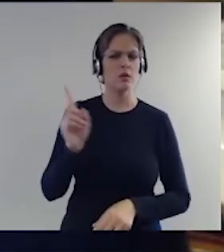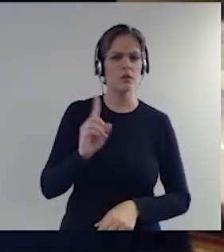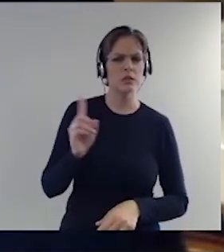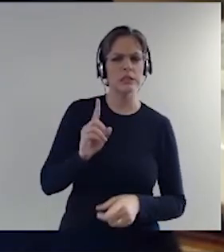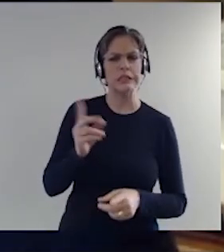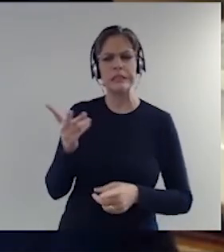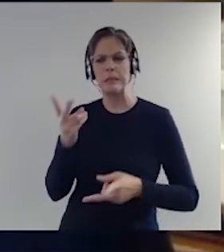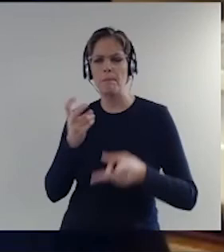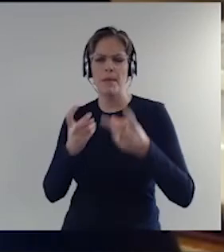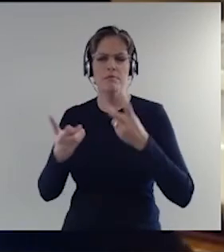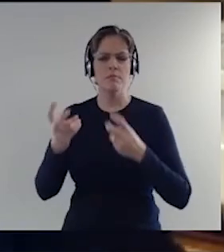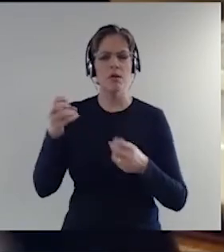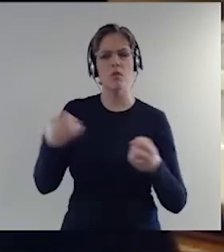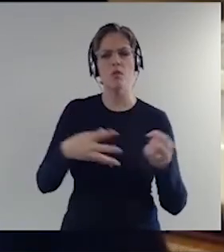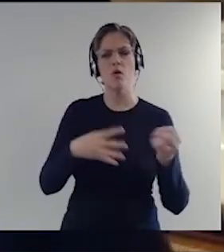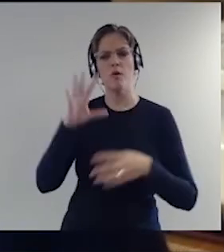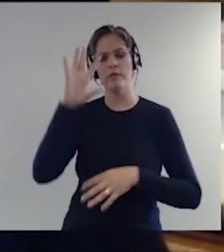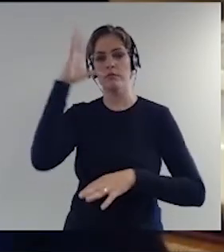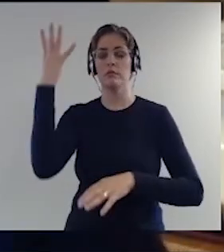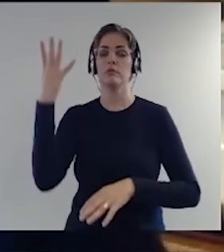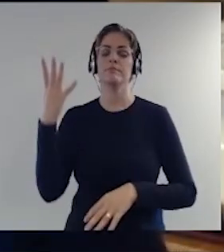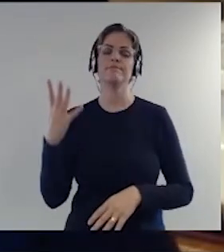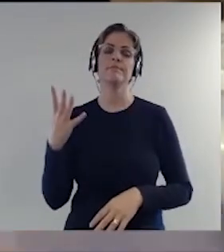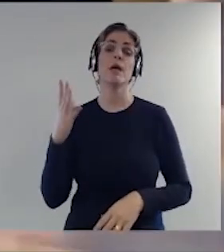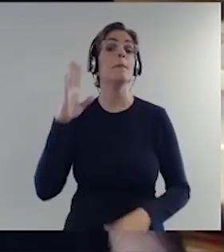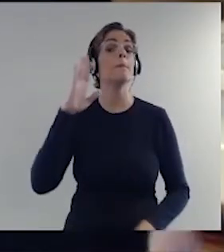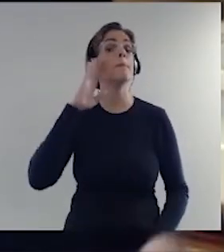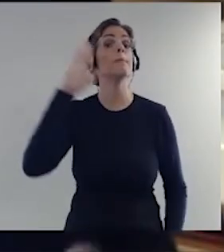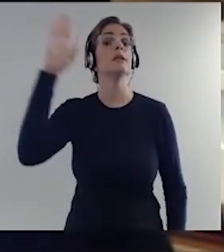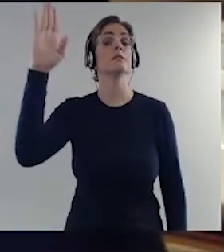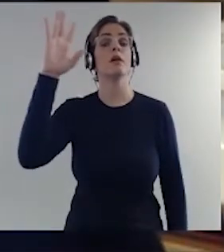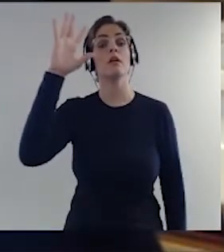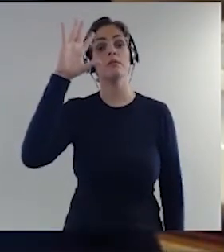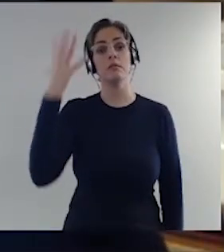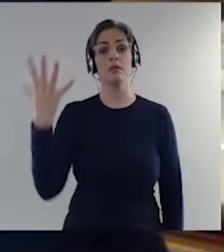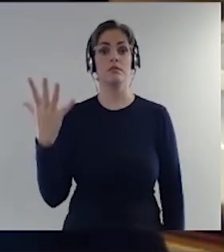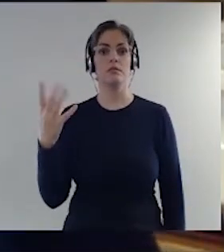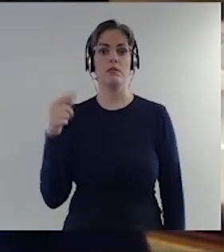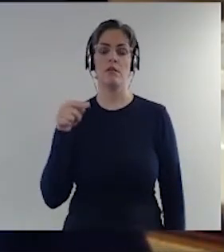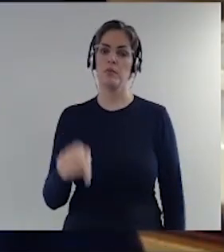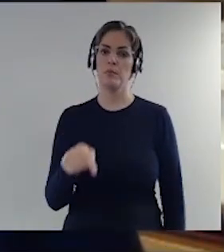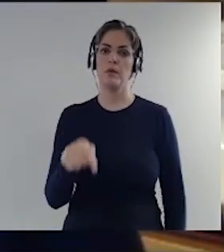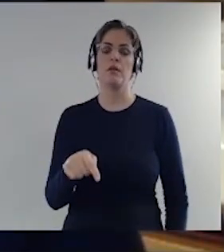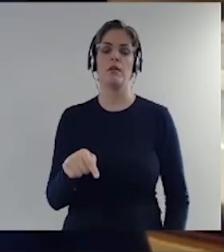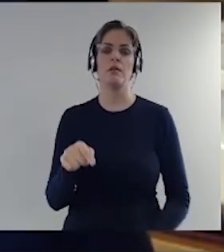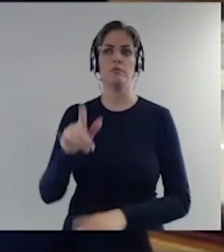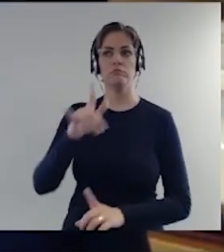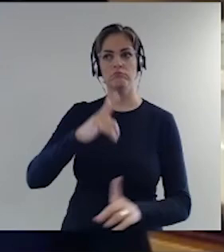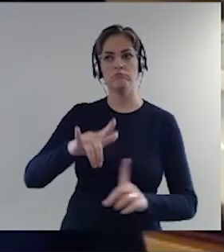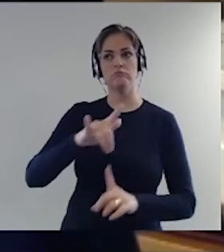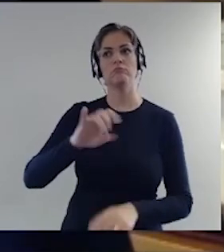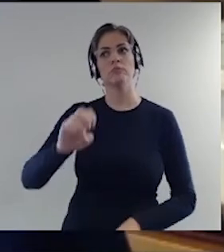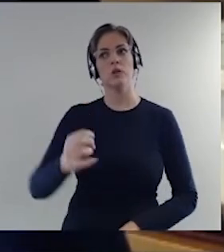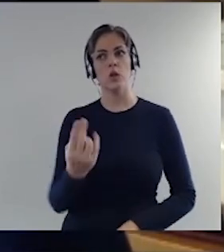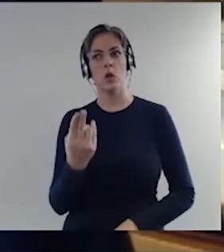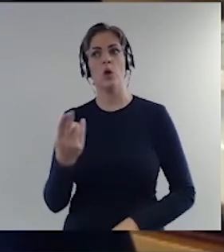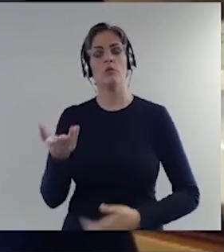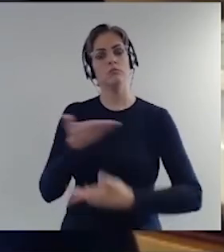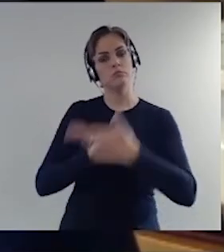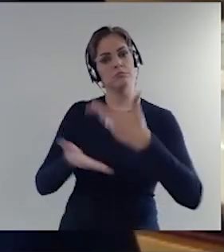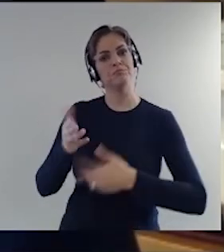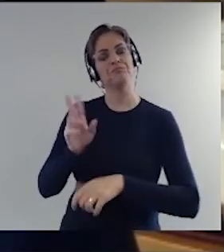novas soluções, mas a principal solução, tanto da alienação parental, quanto em relação